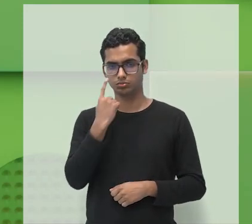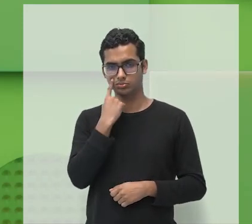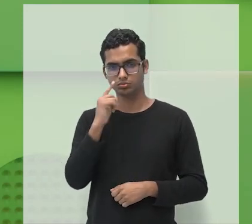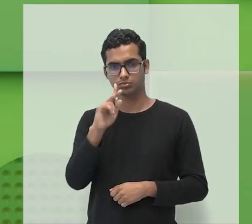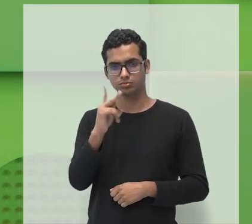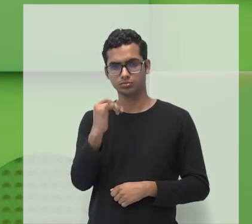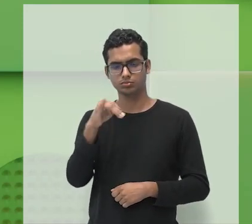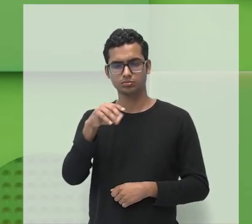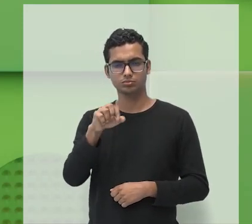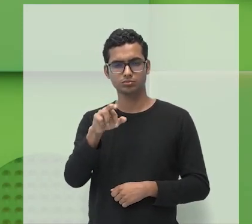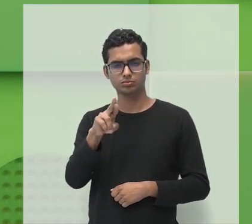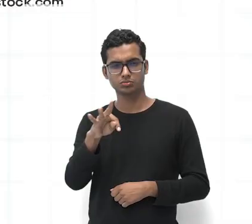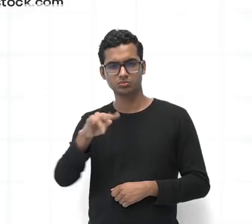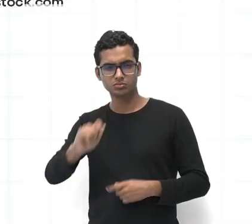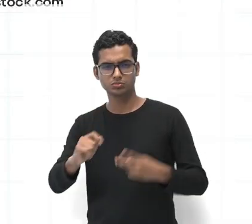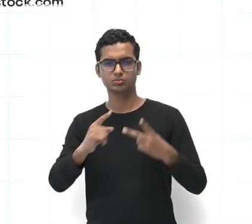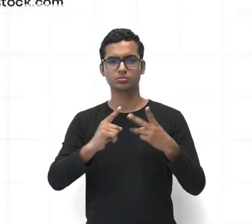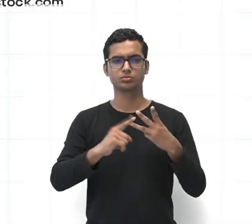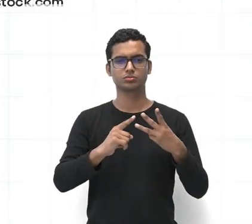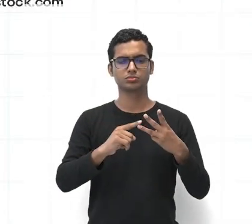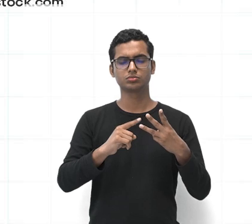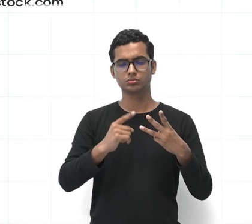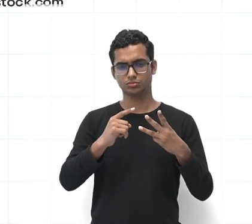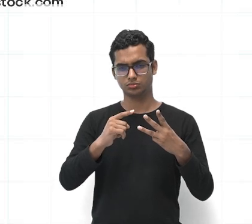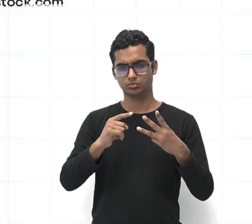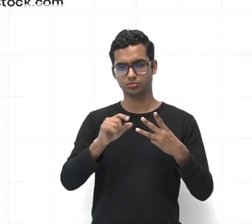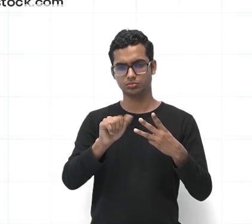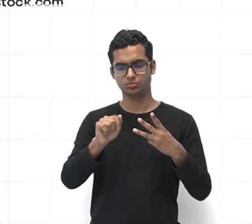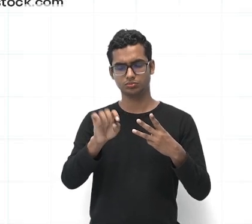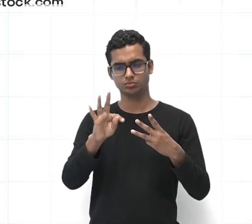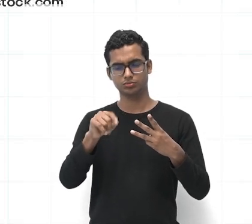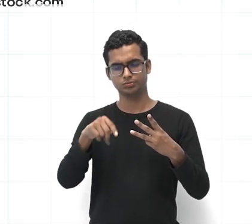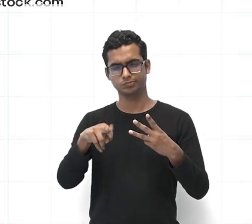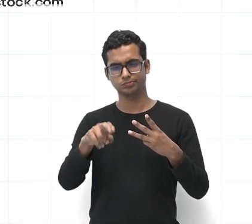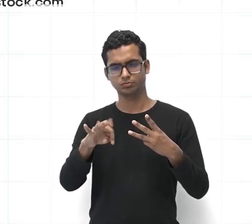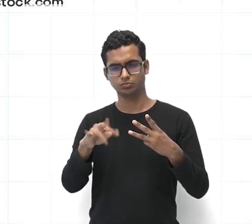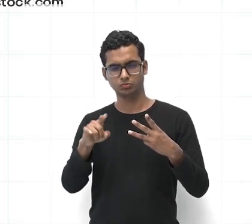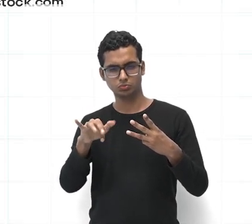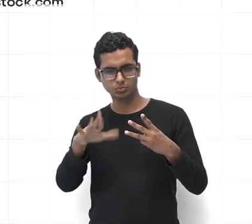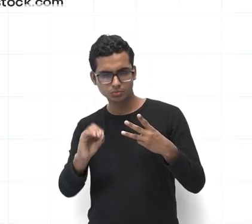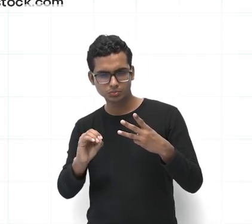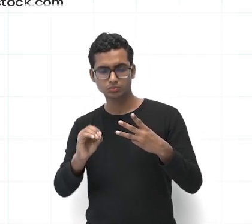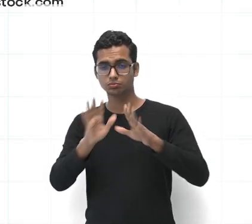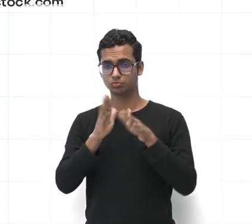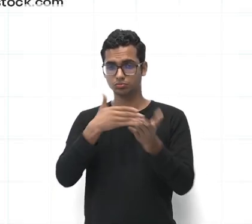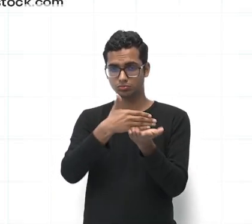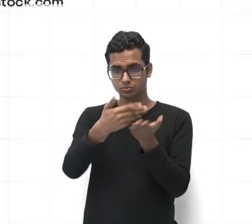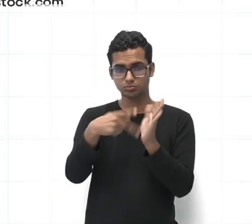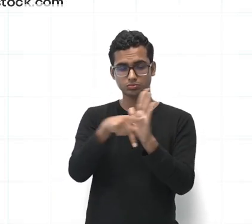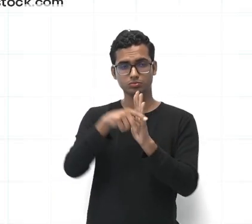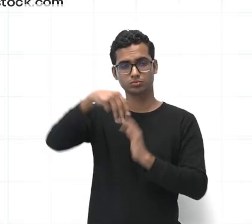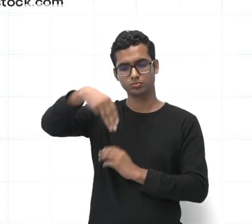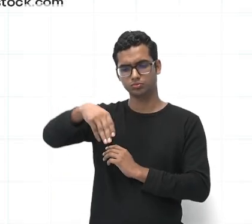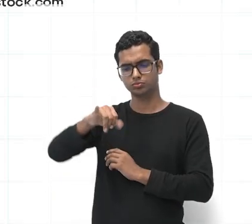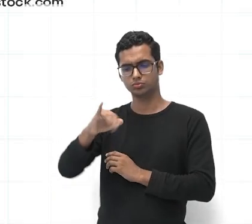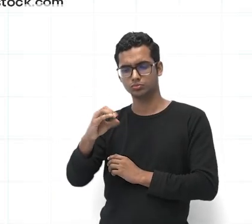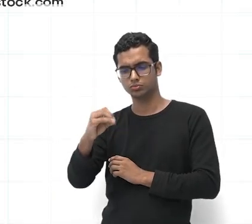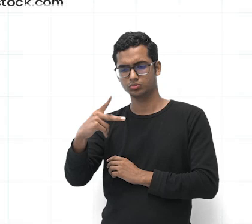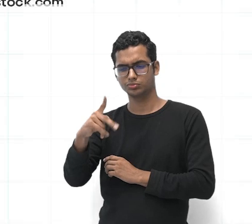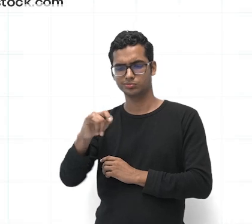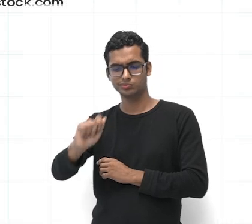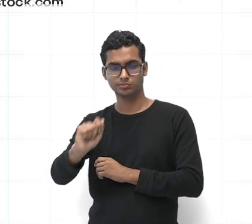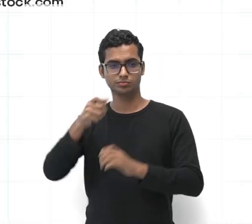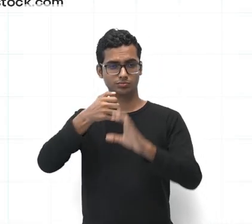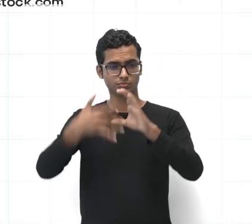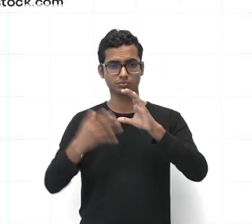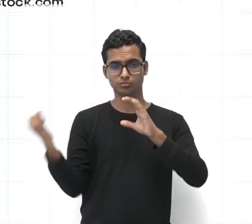um passo a passo. Vamos começar aí pela miopia, né? Uma característica importante da